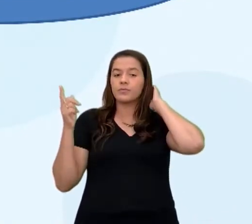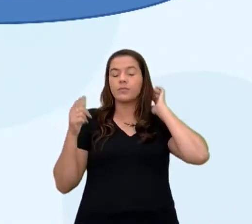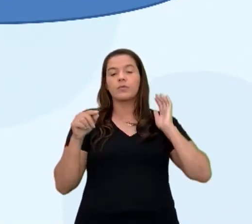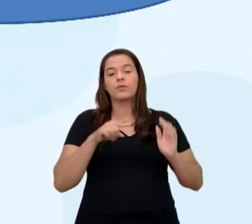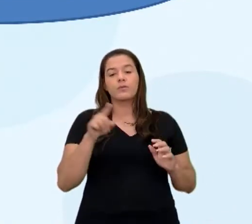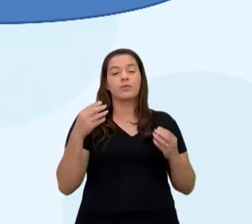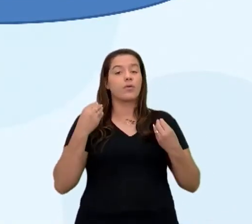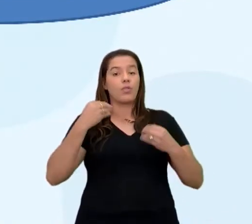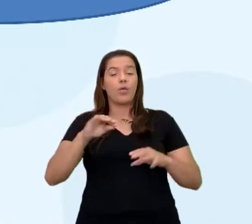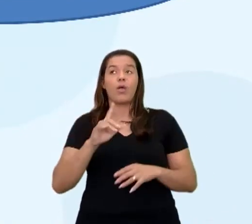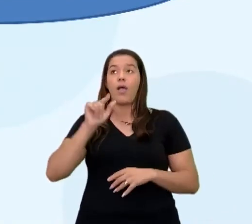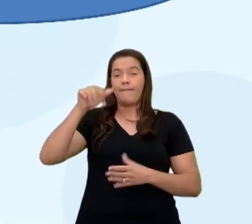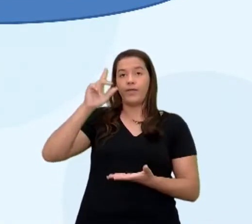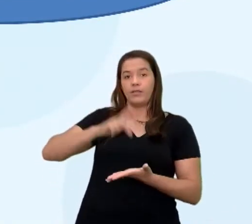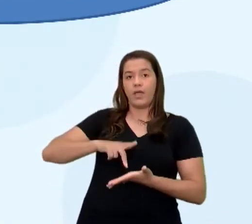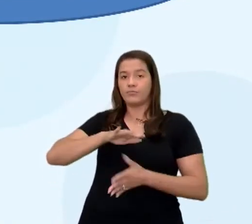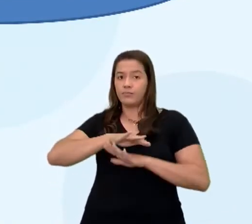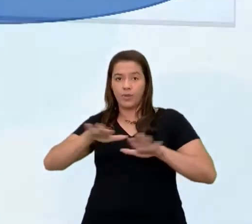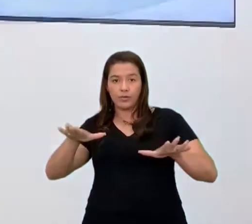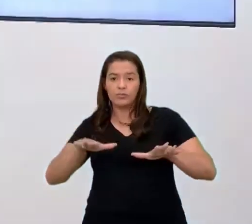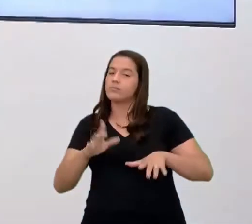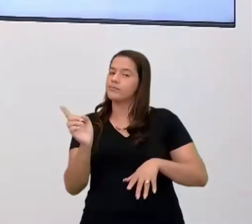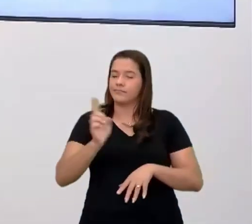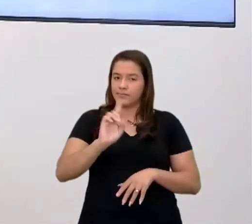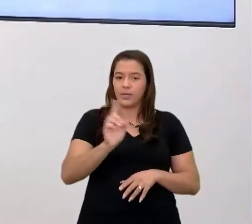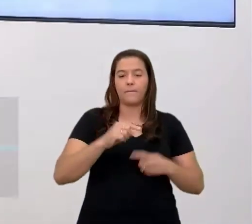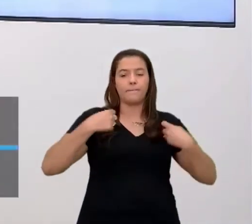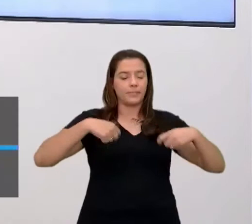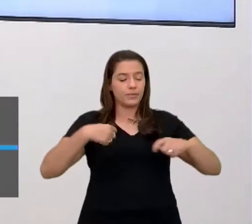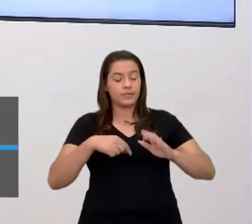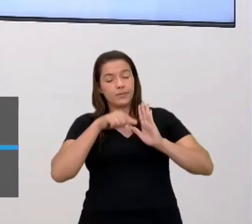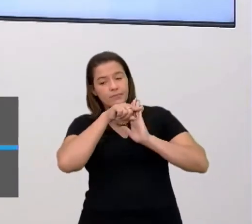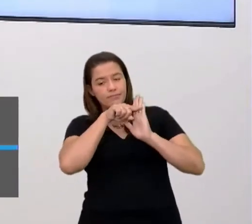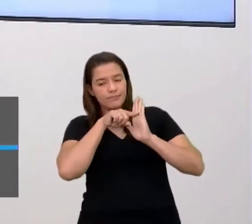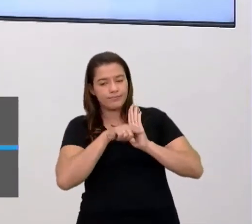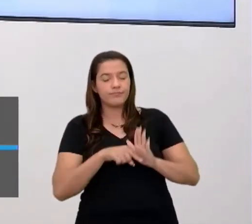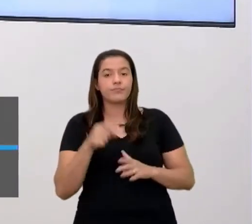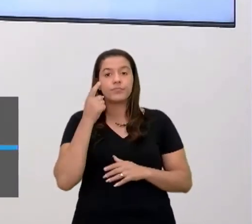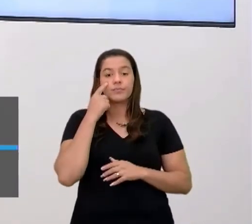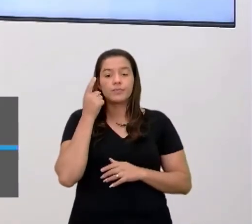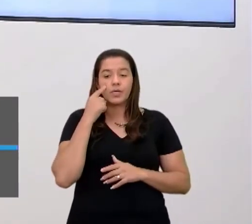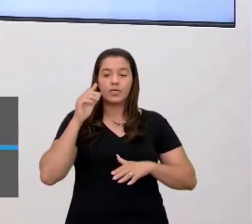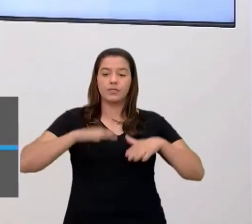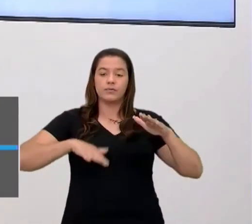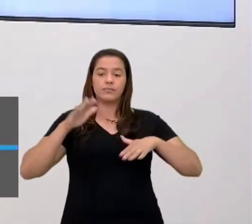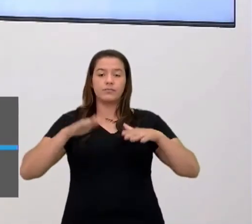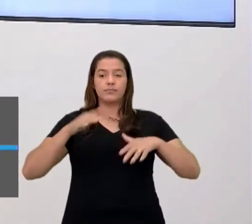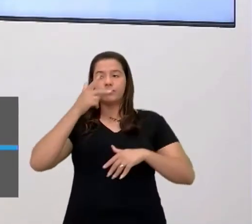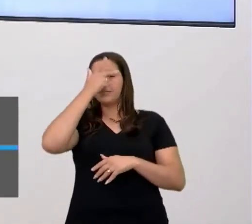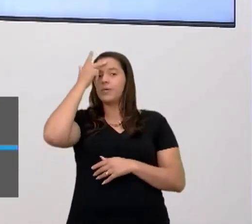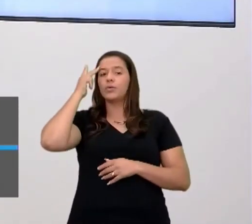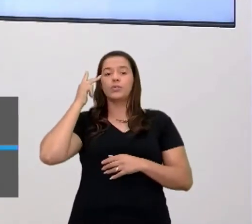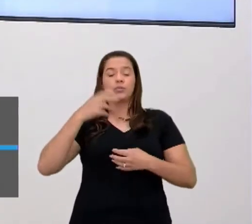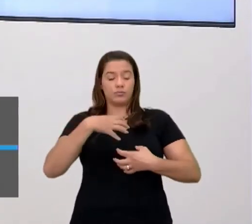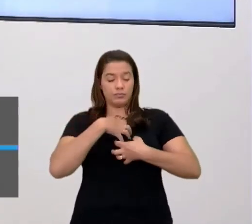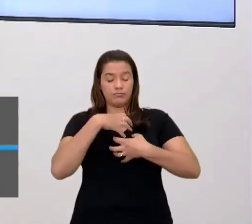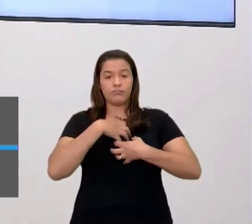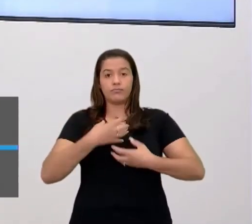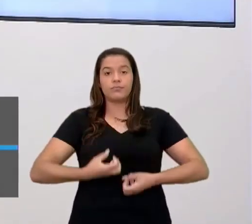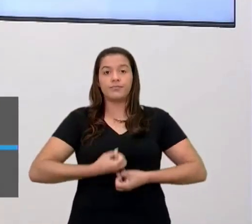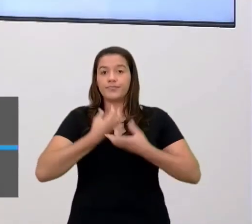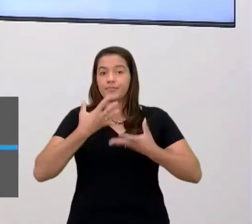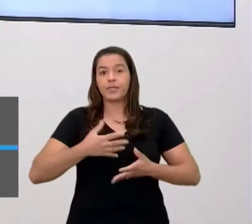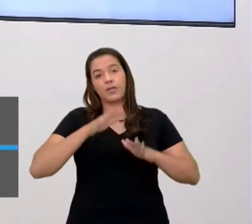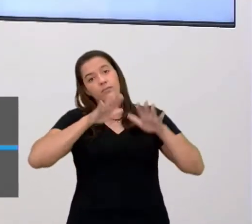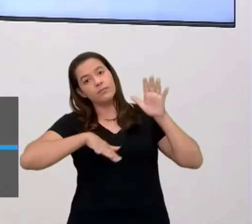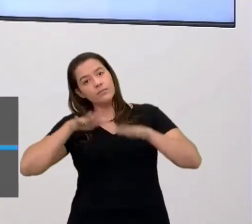como verdade e acabou, não. Isso vai ser revisado, vai ser discutido, porque às vezes no calor da emoção eu posso tomar um caminho que